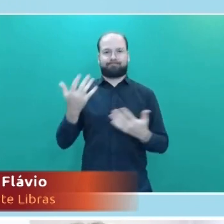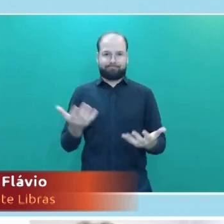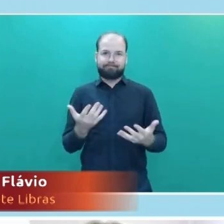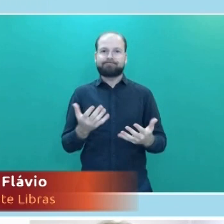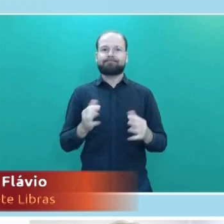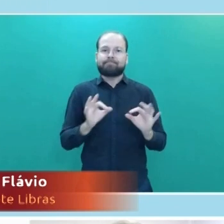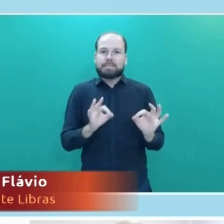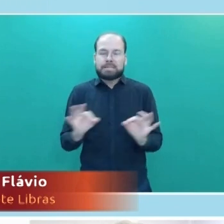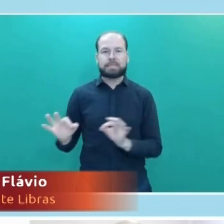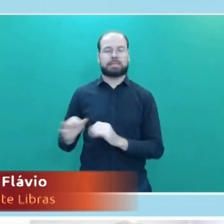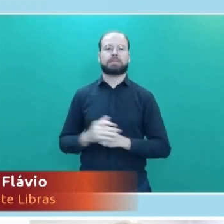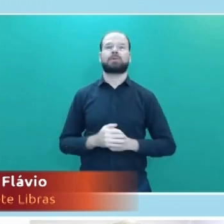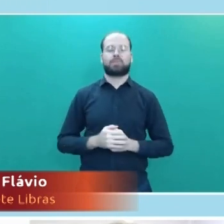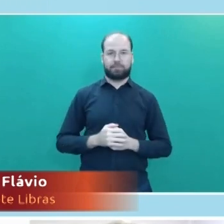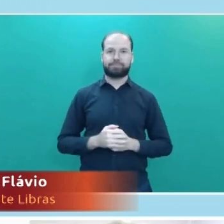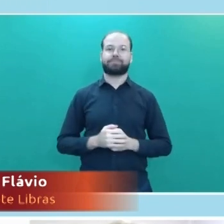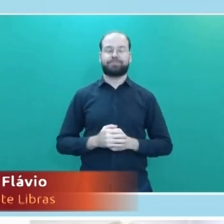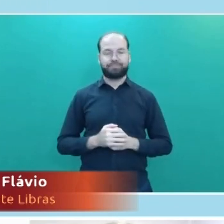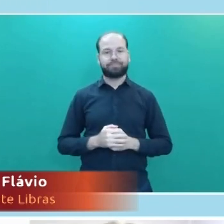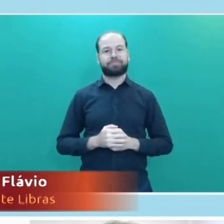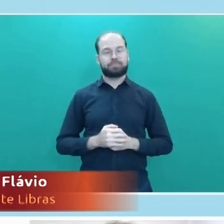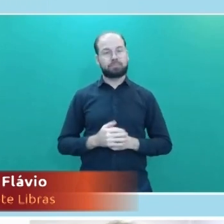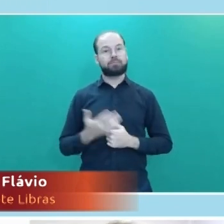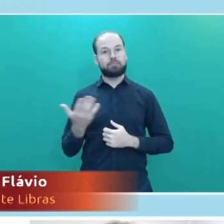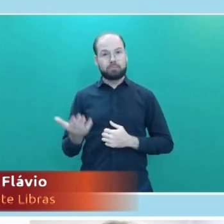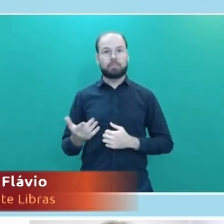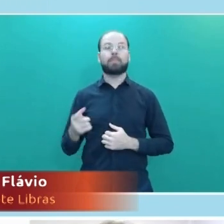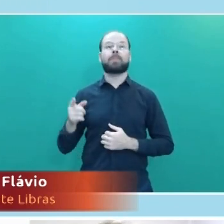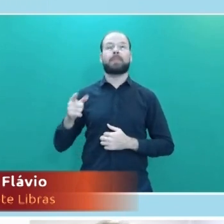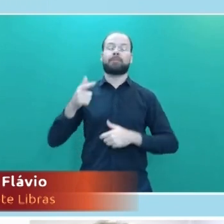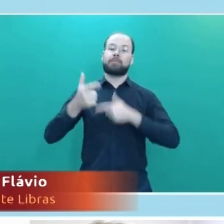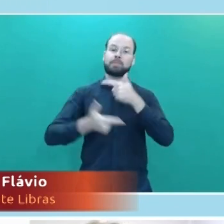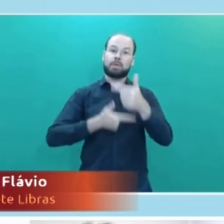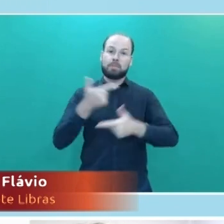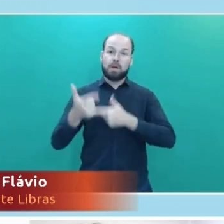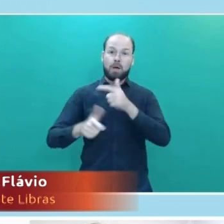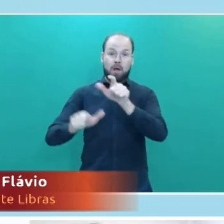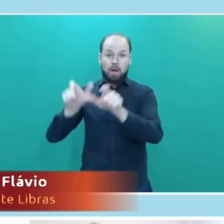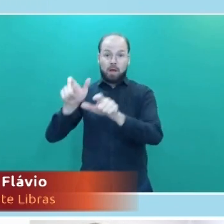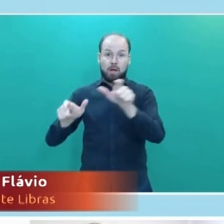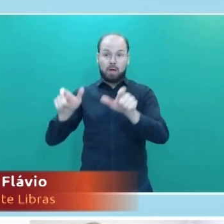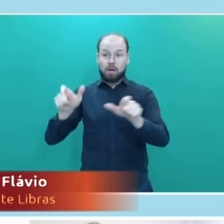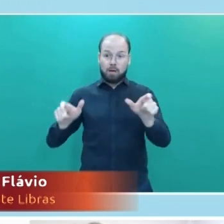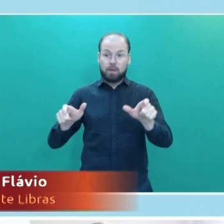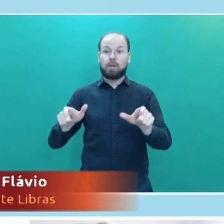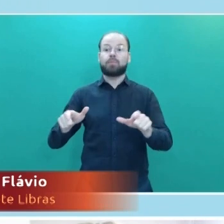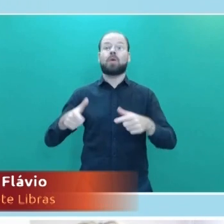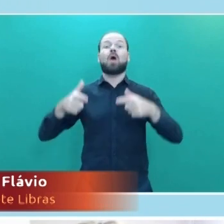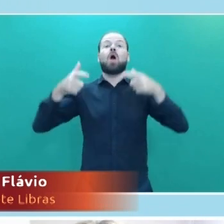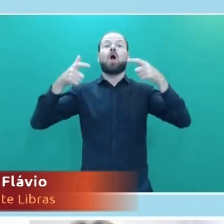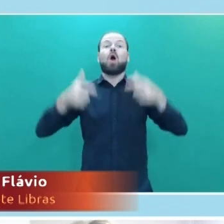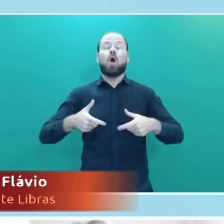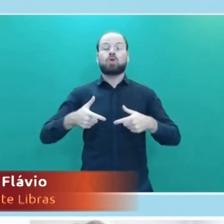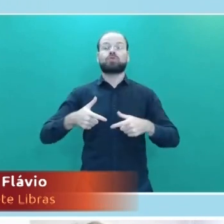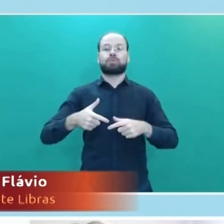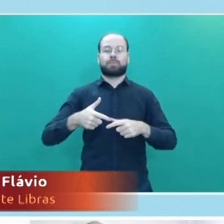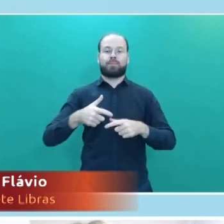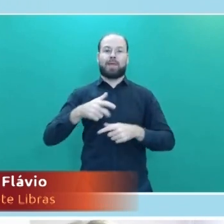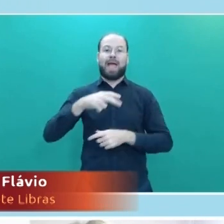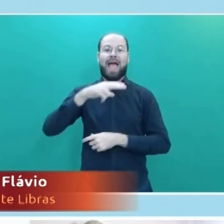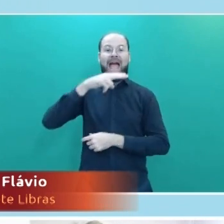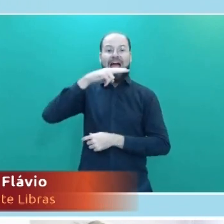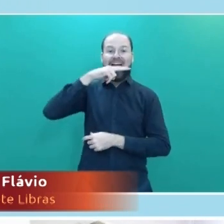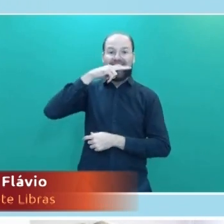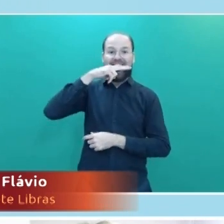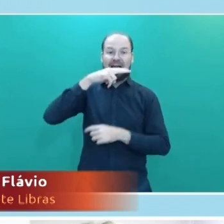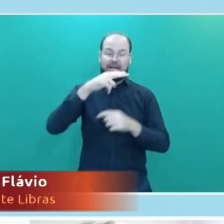tudo isso foi feito, são trabalhadores que atuavam na cana-de-açúcar. E um detalhe que eu gostaria de